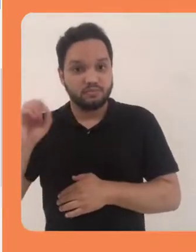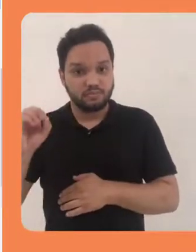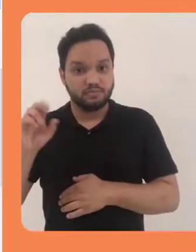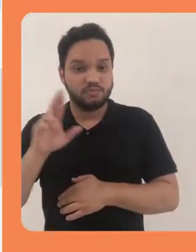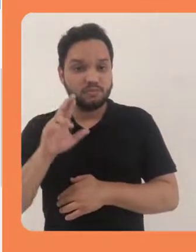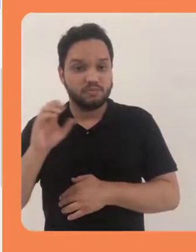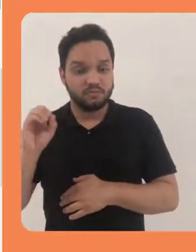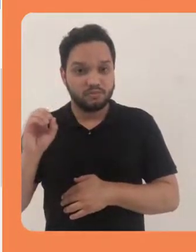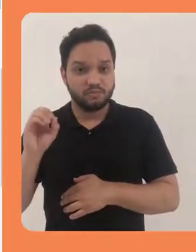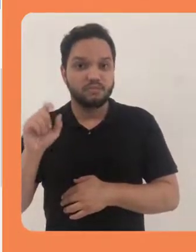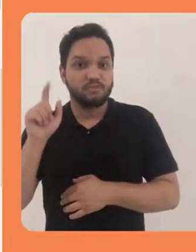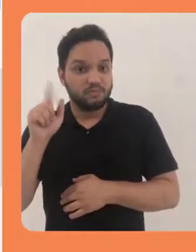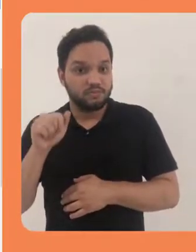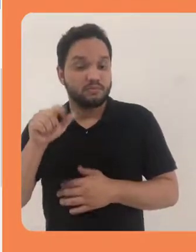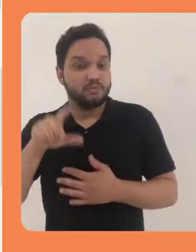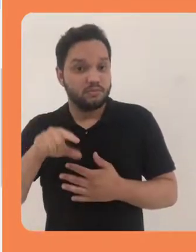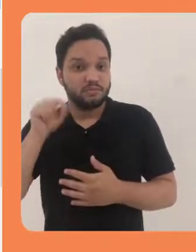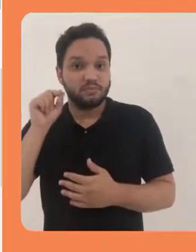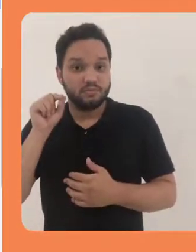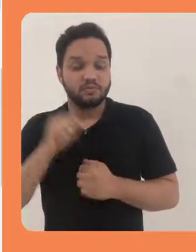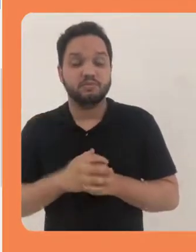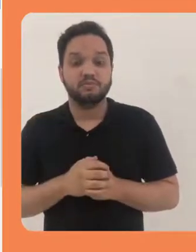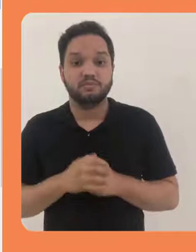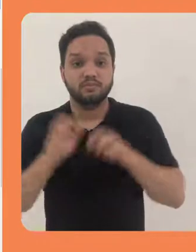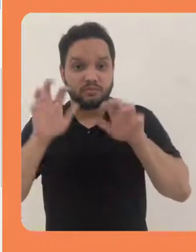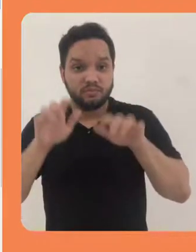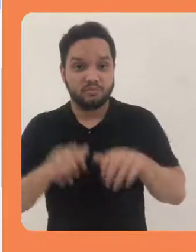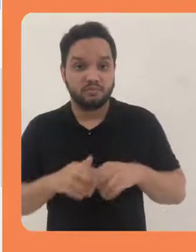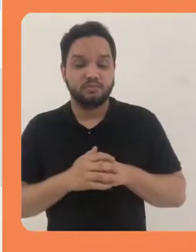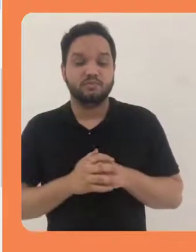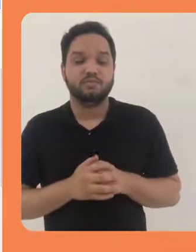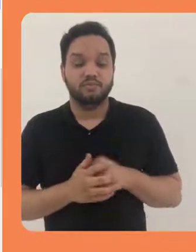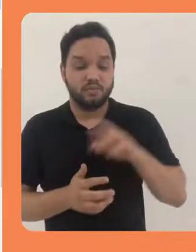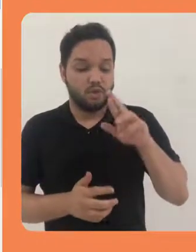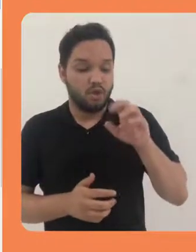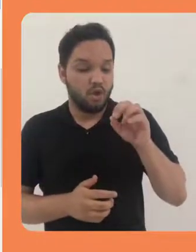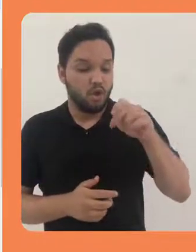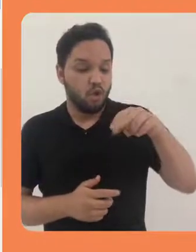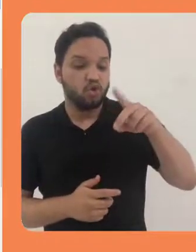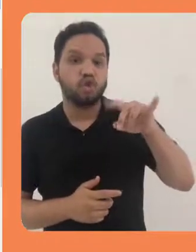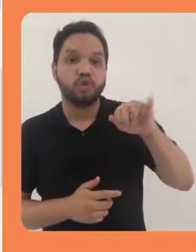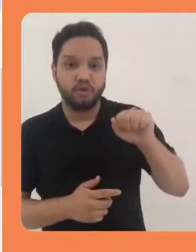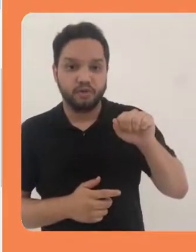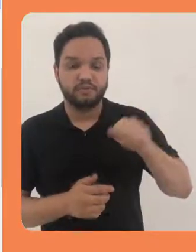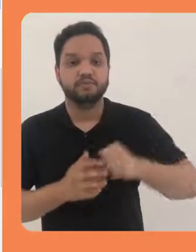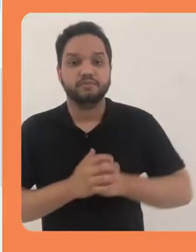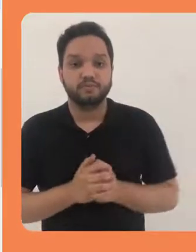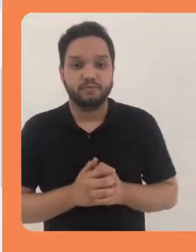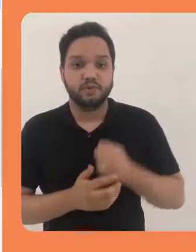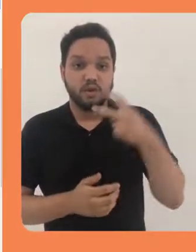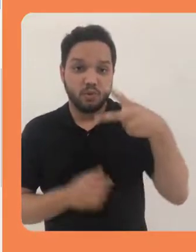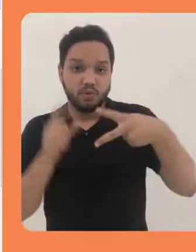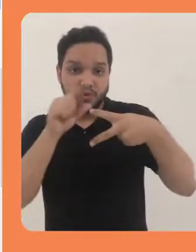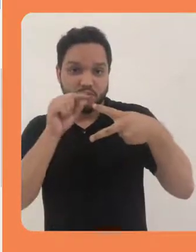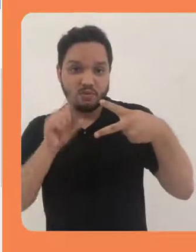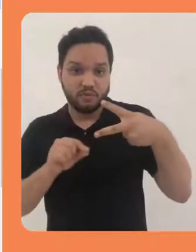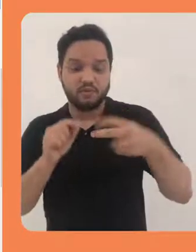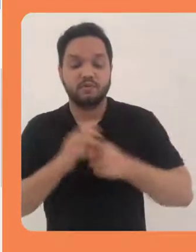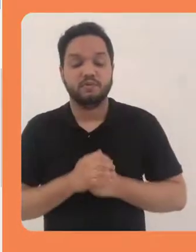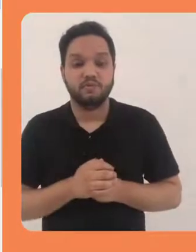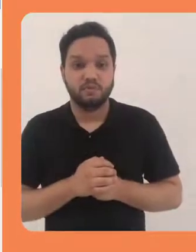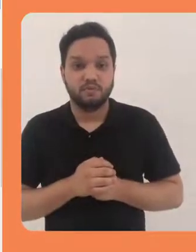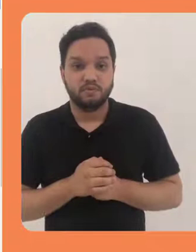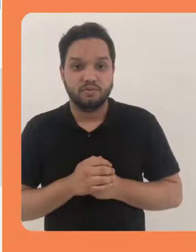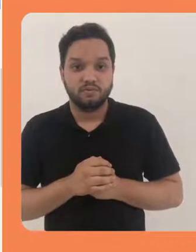capital de Rondônia o e/r o o barril é uma alternativa a